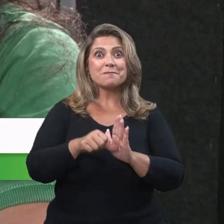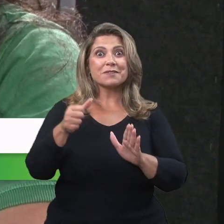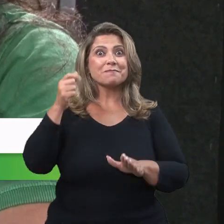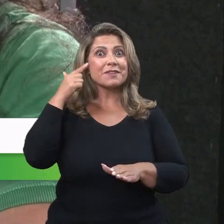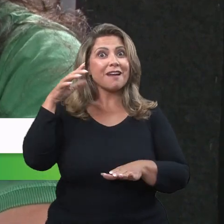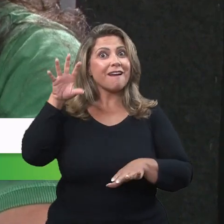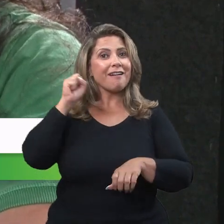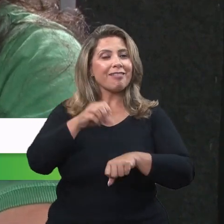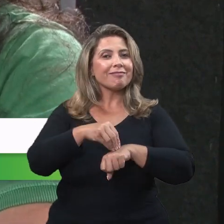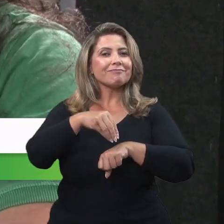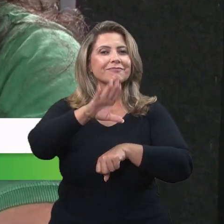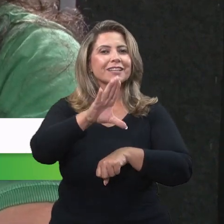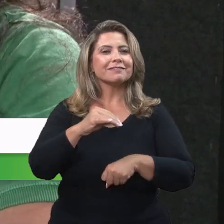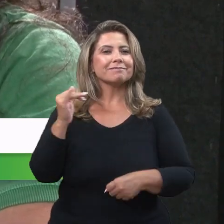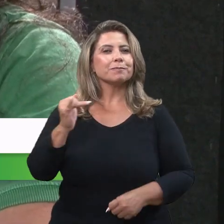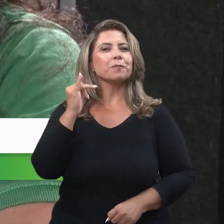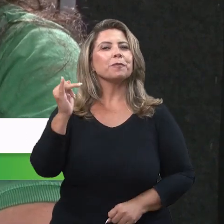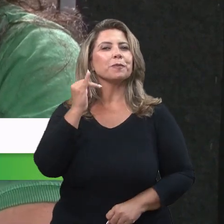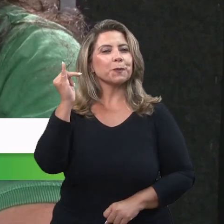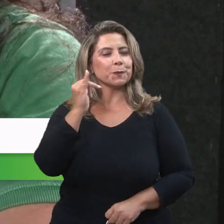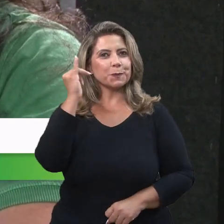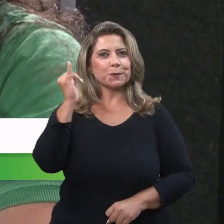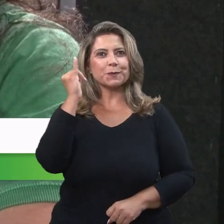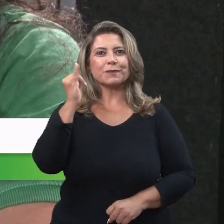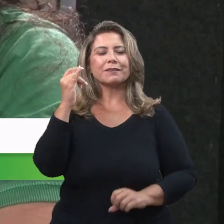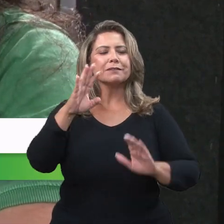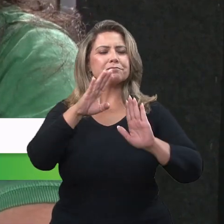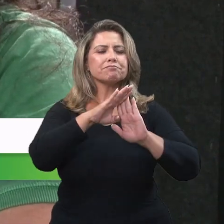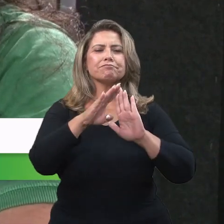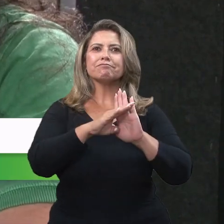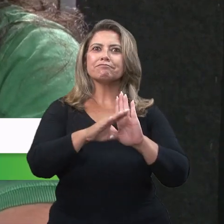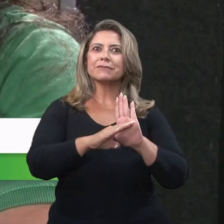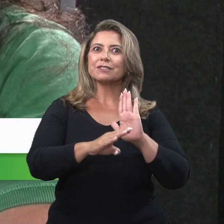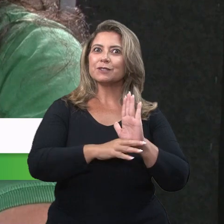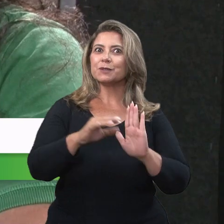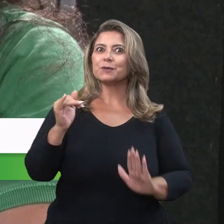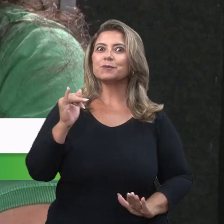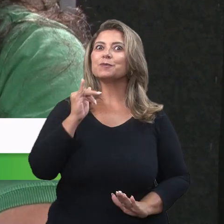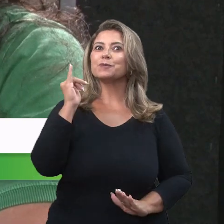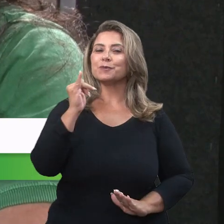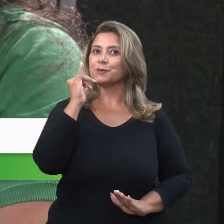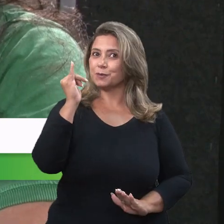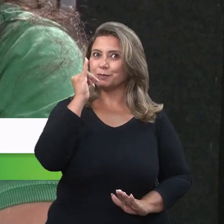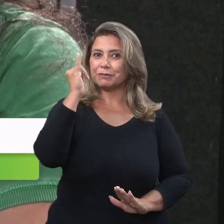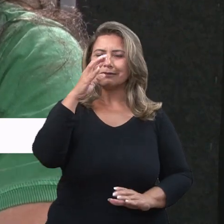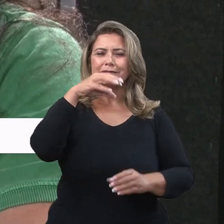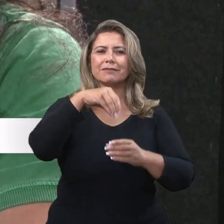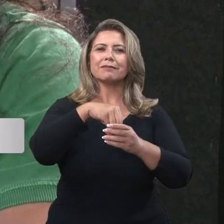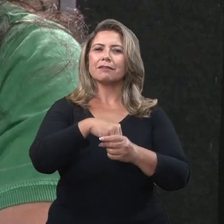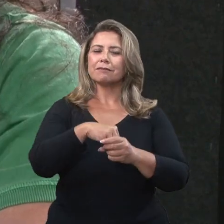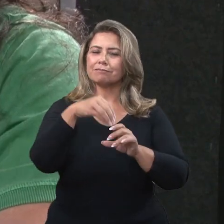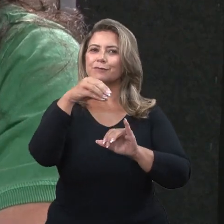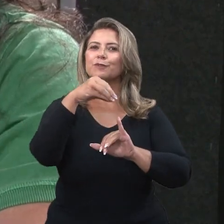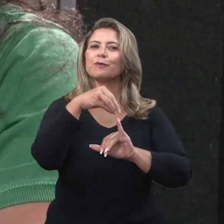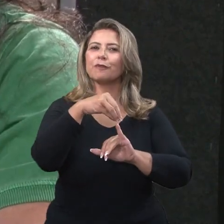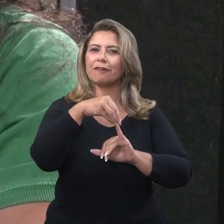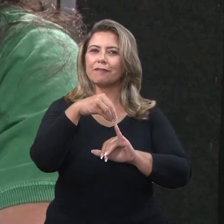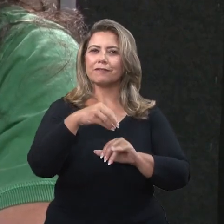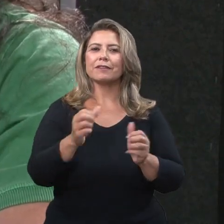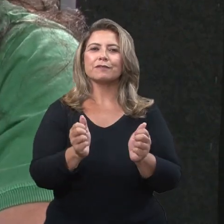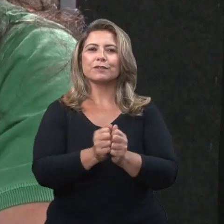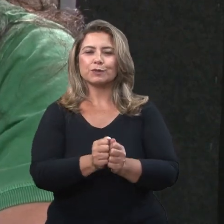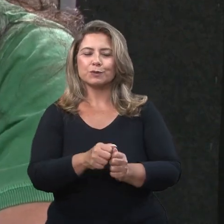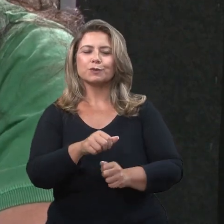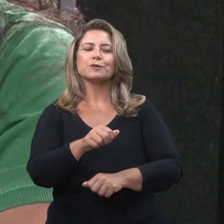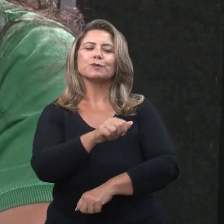formação muito importante que a gente está abrindo para falar de pautas que são essenciais para a nossa atuação dentro do Instituto Federal, enquanto docente,